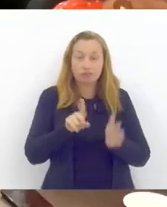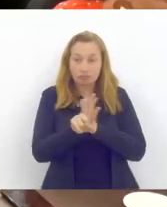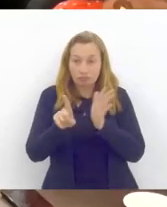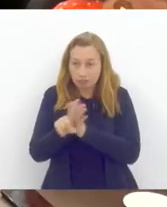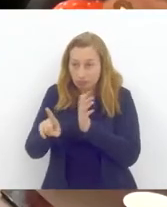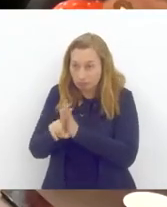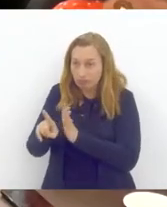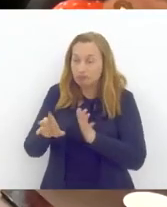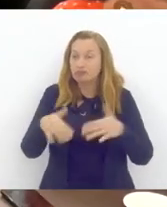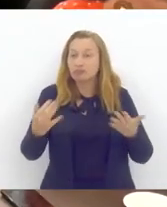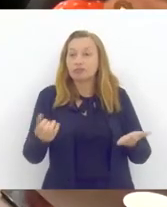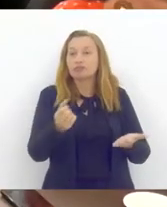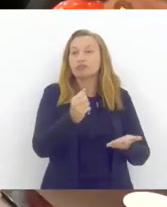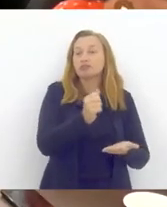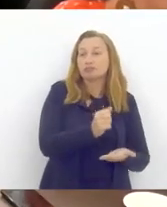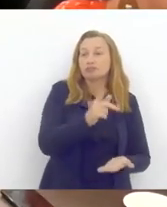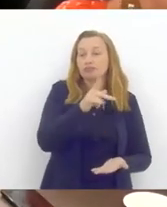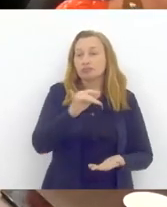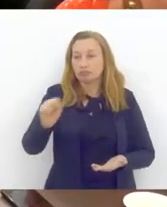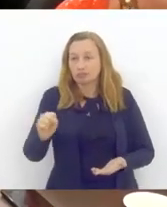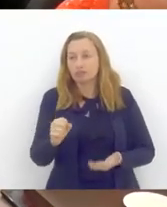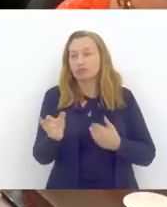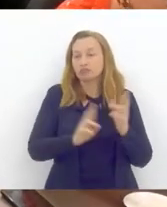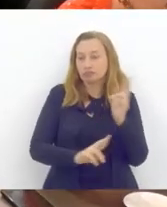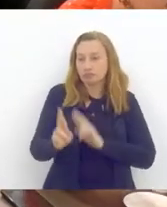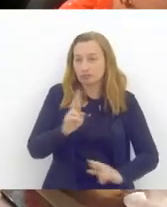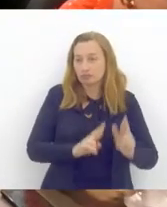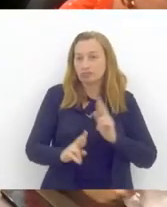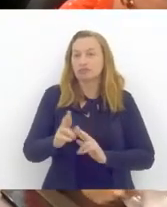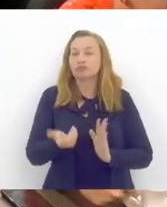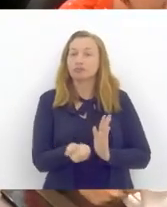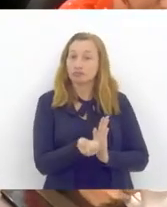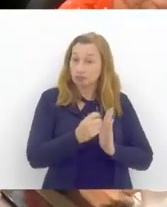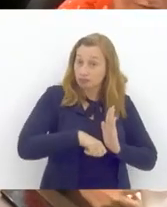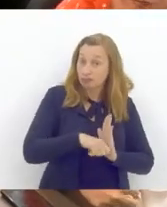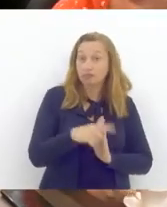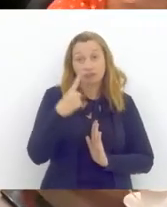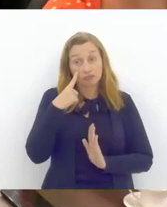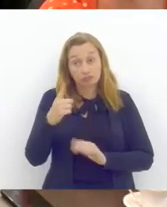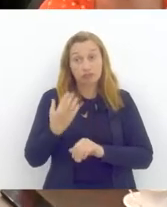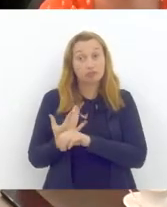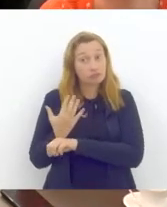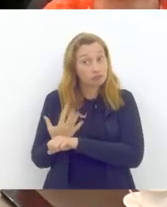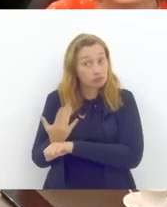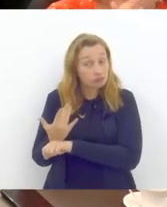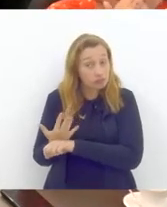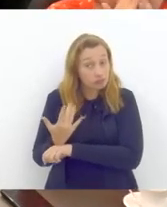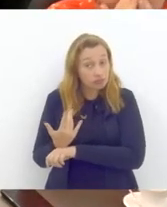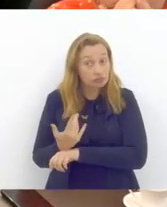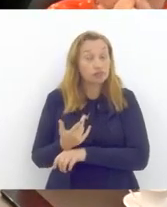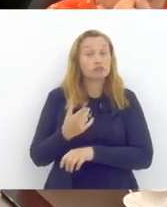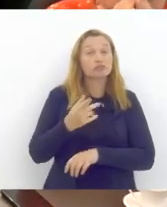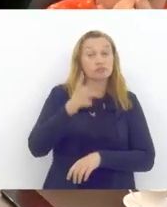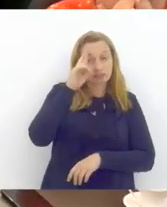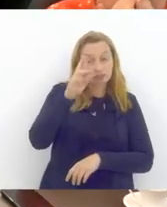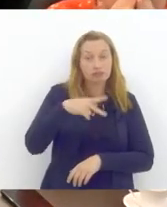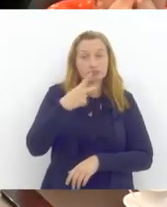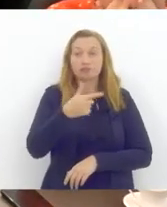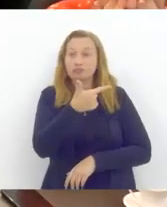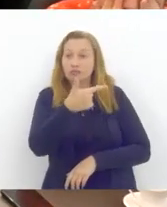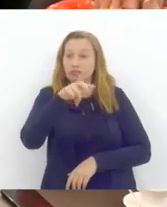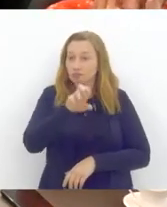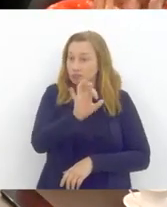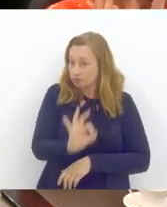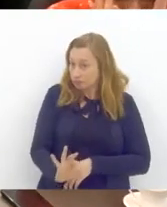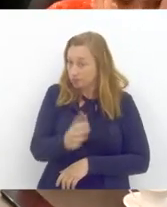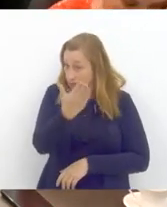qual o peso do ICMS em relação às receitas totais. Veja para Duque de Caxias, onde o senhor falou em 25%.